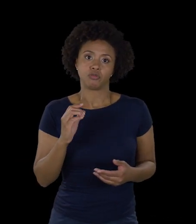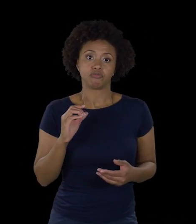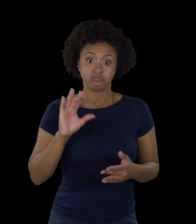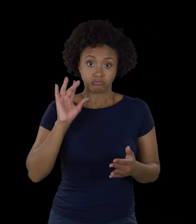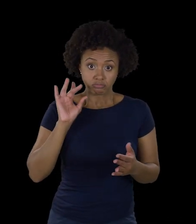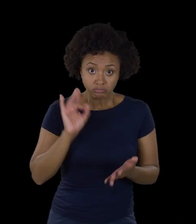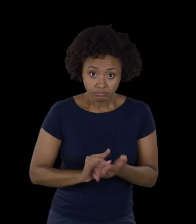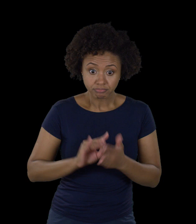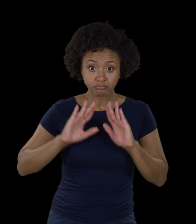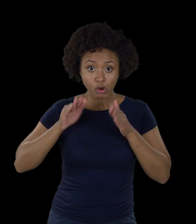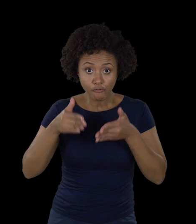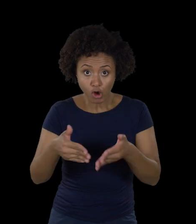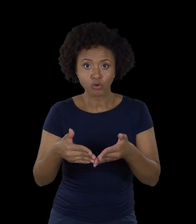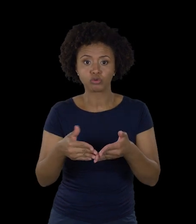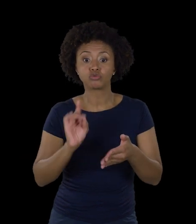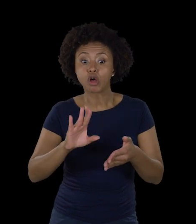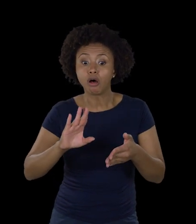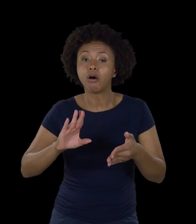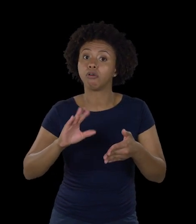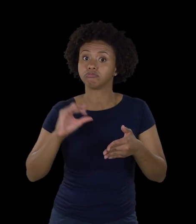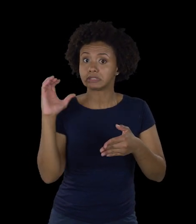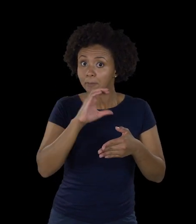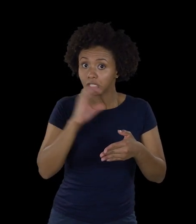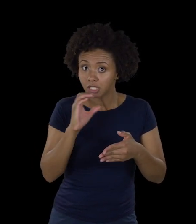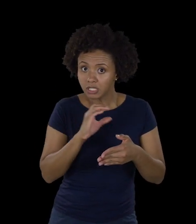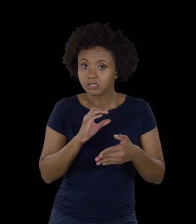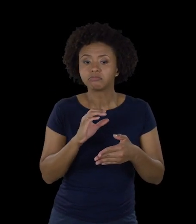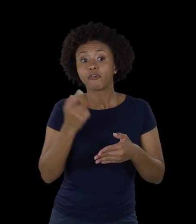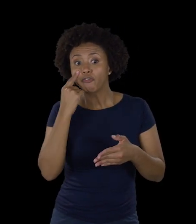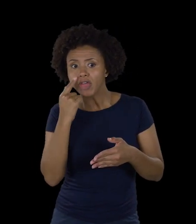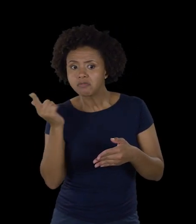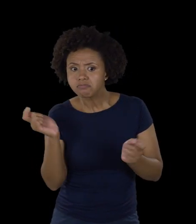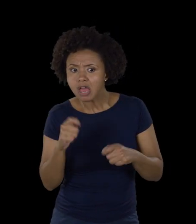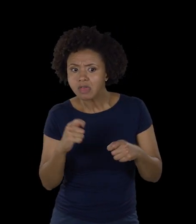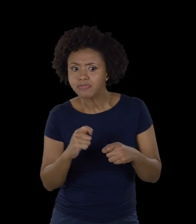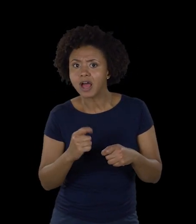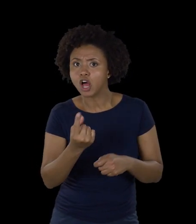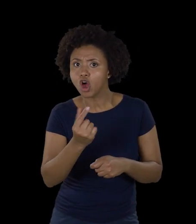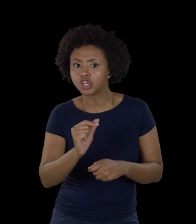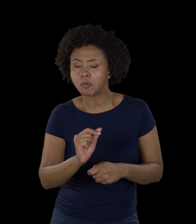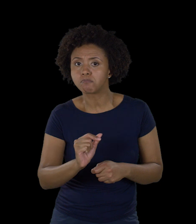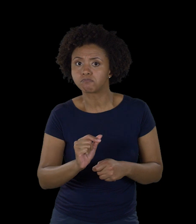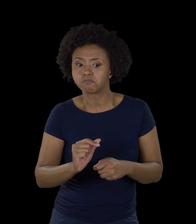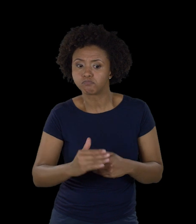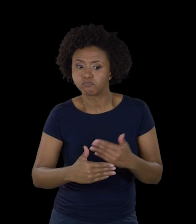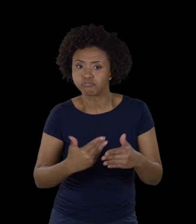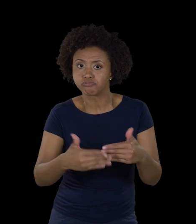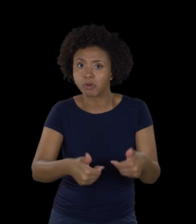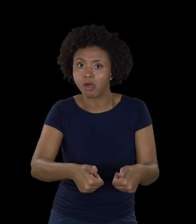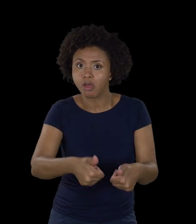um produto que tenha uma boa liquidez. Escolha no mercado investimentos que se enquadrem dentro